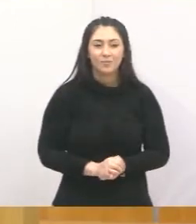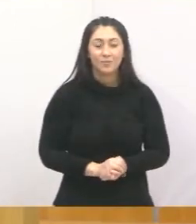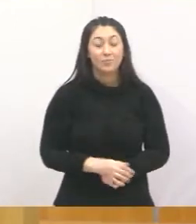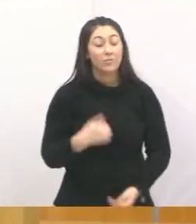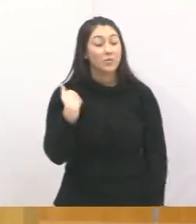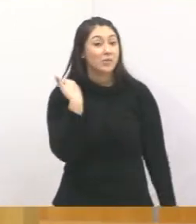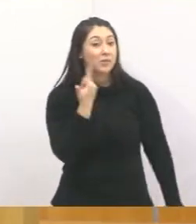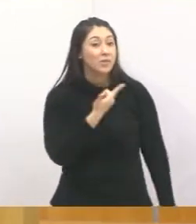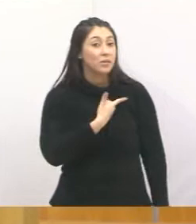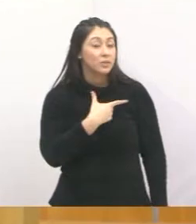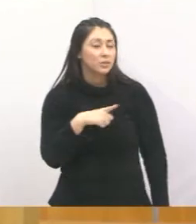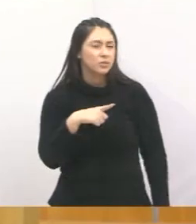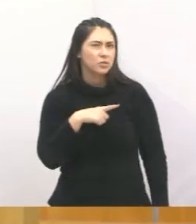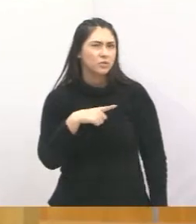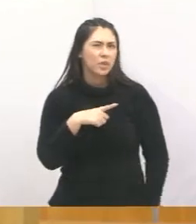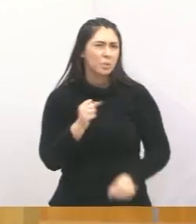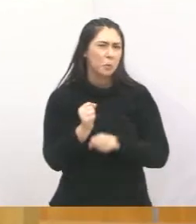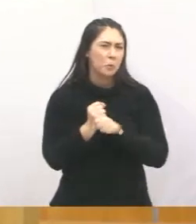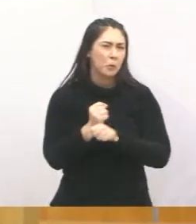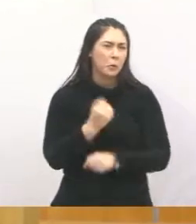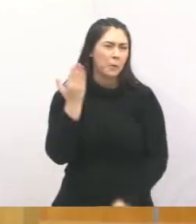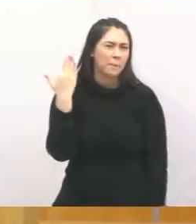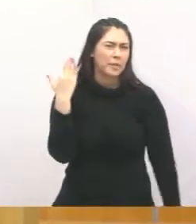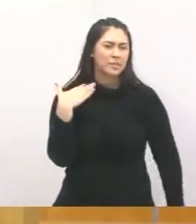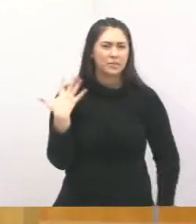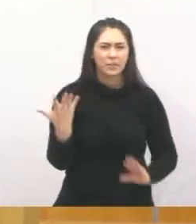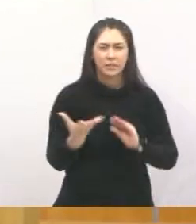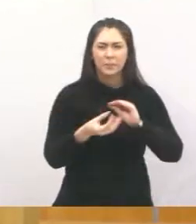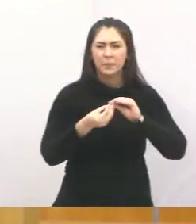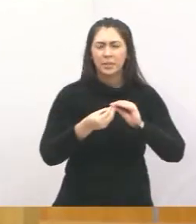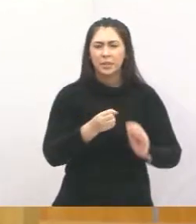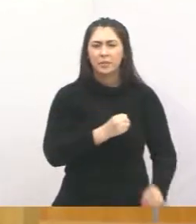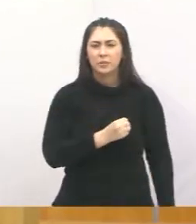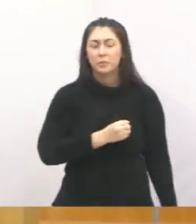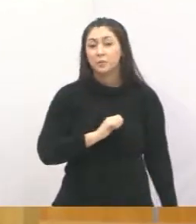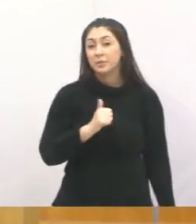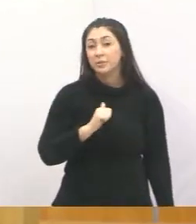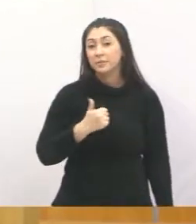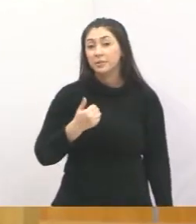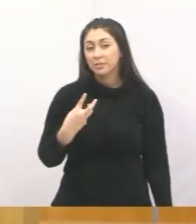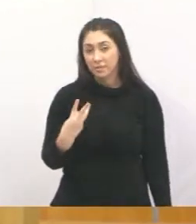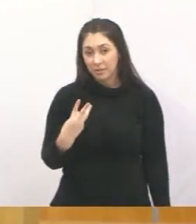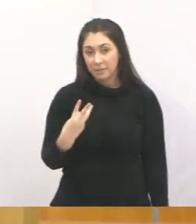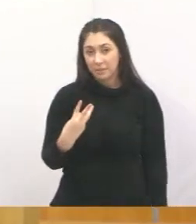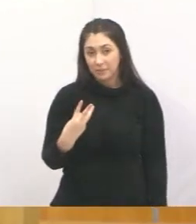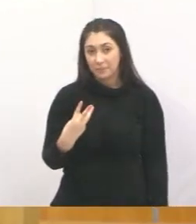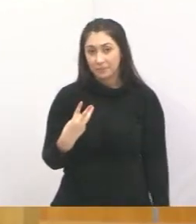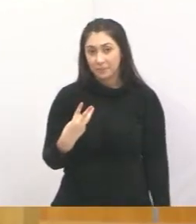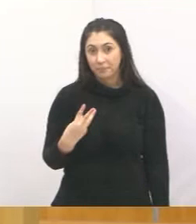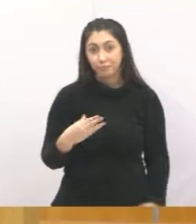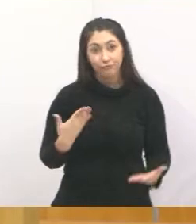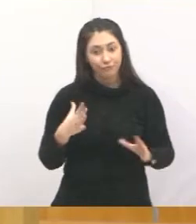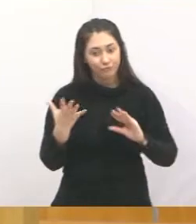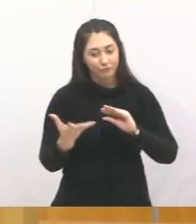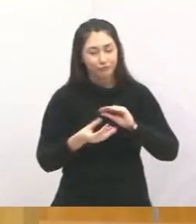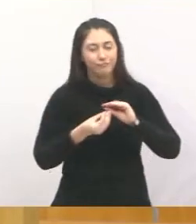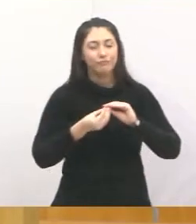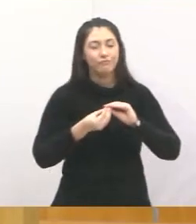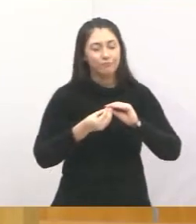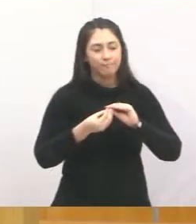Nós tivemos no final do ano passado a emenda constitucional 113, e essa